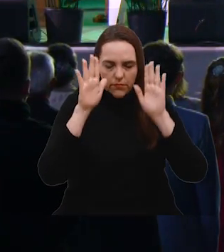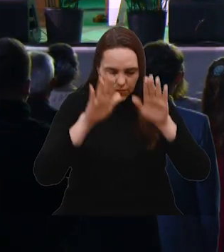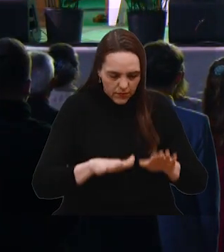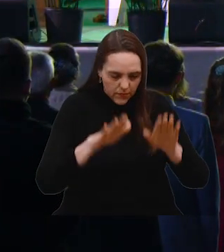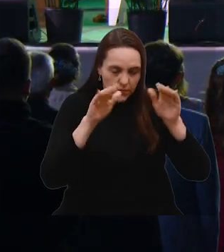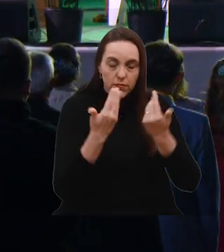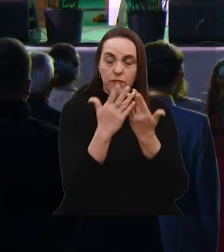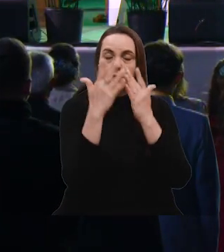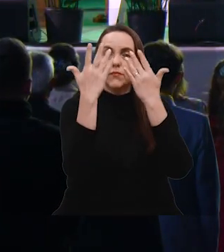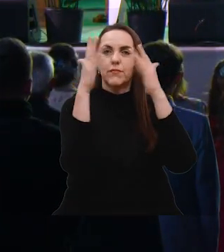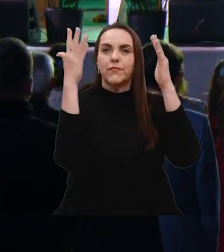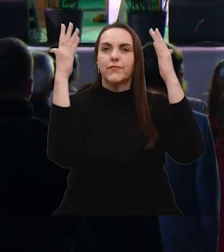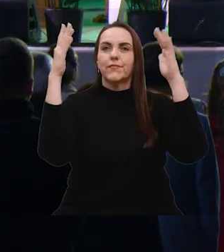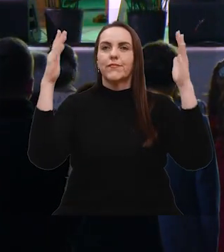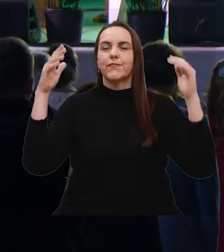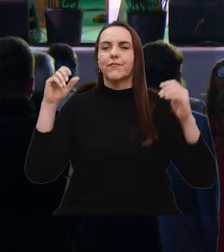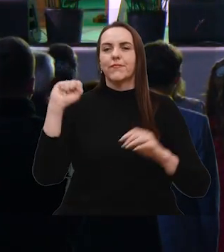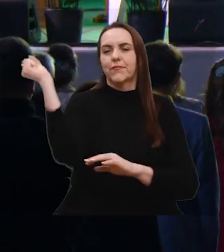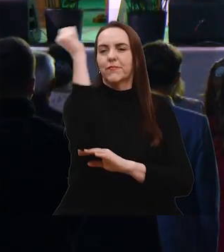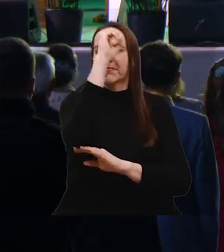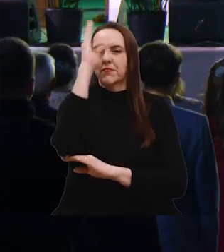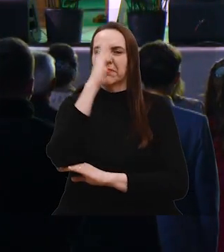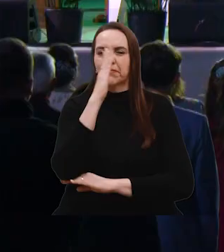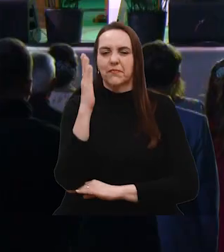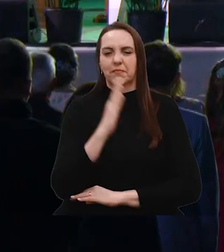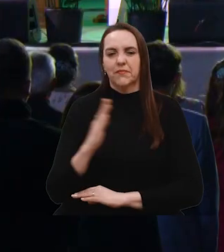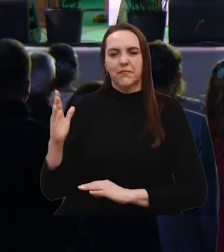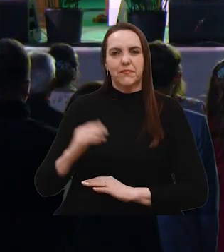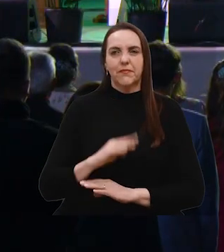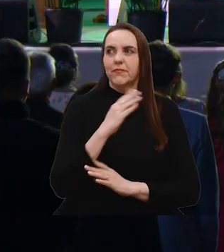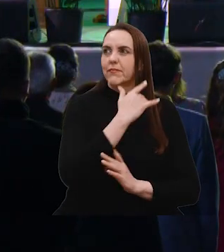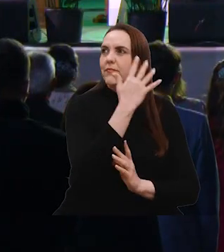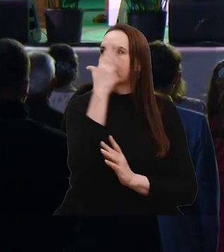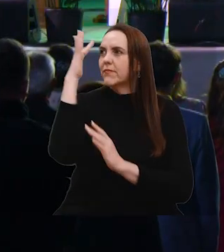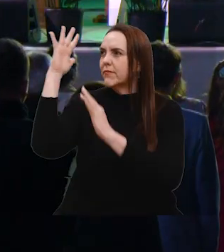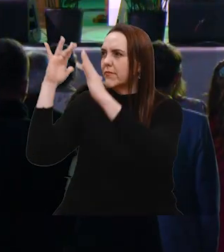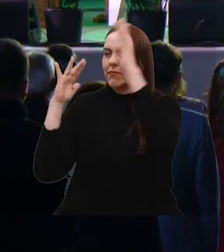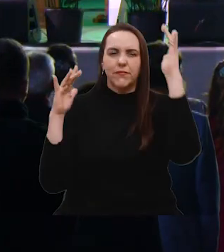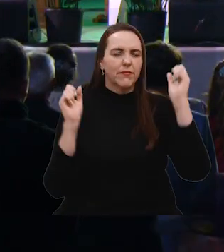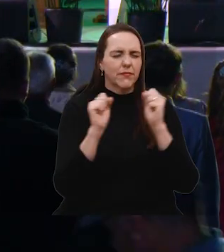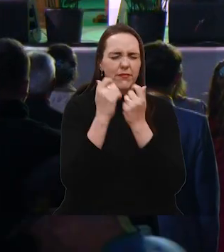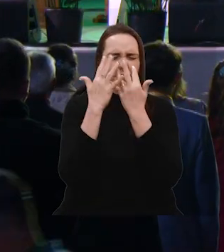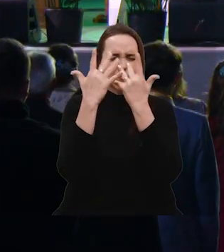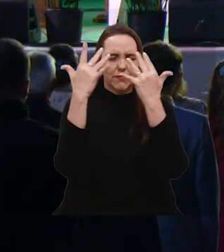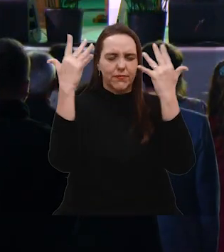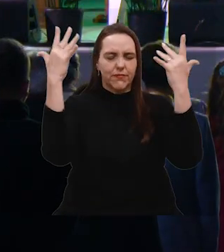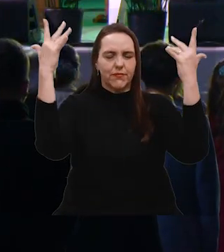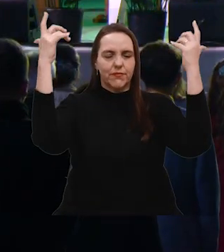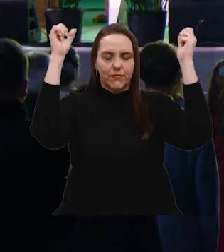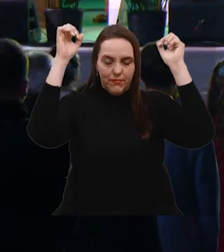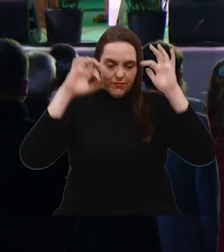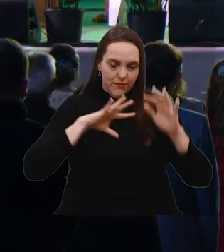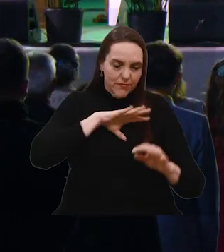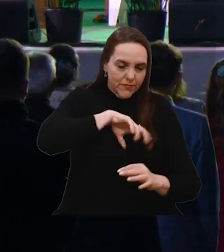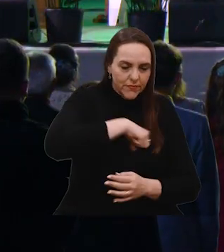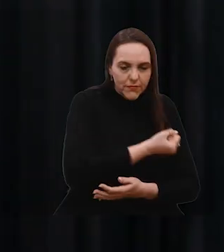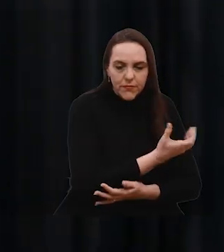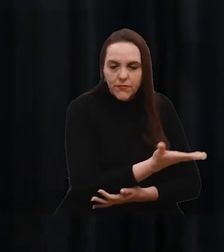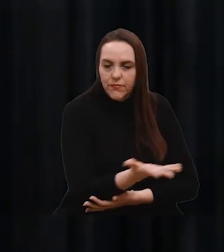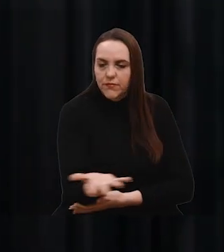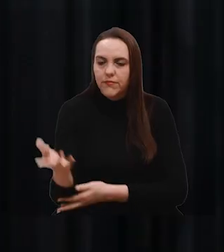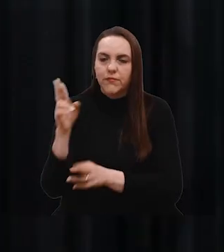morte. Ó pátria madre, ó salve, salve, Brasil, um intenso